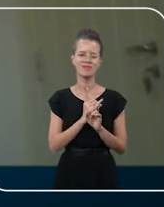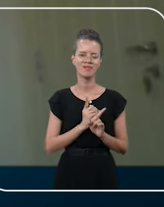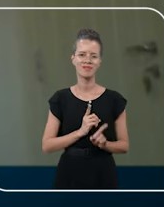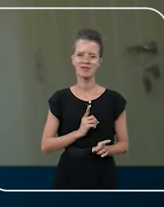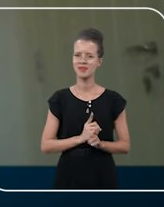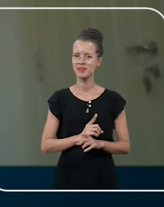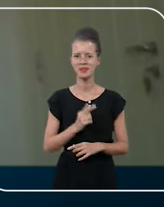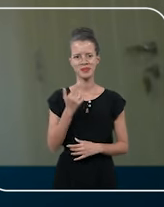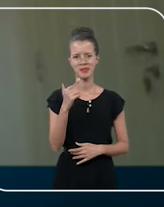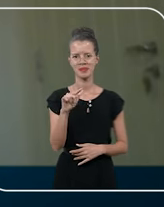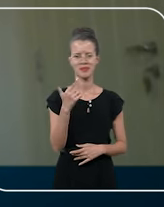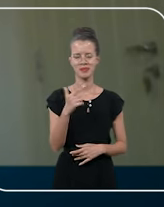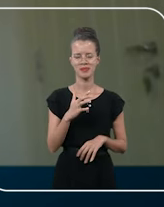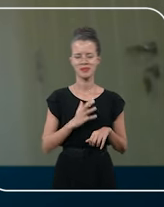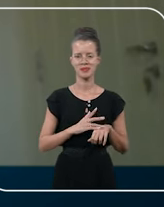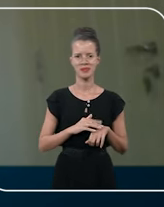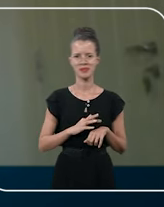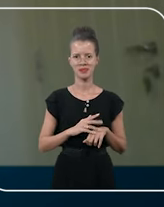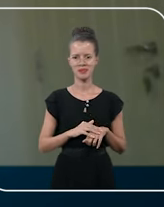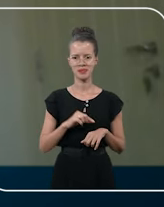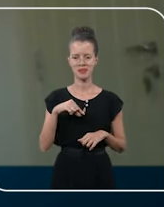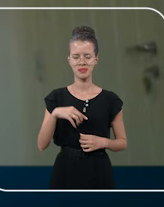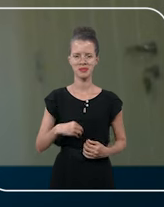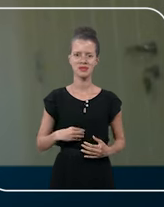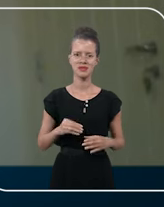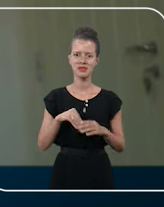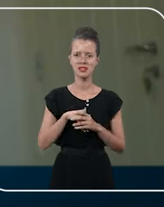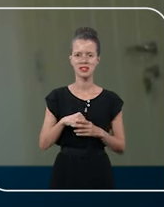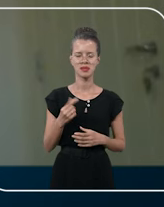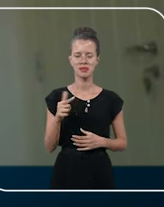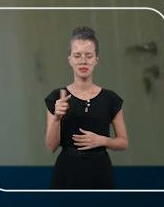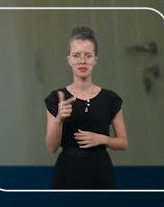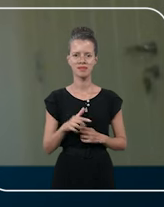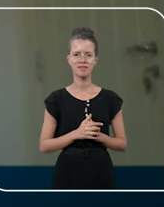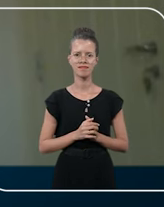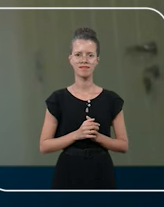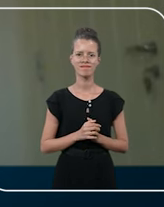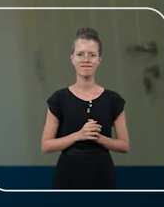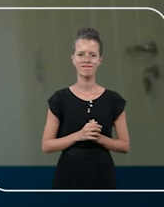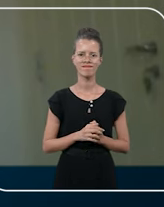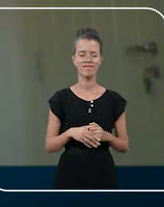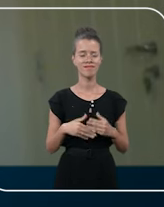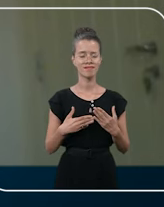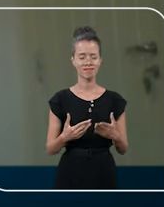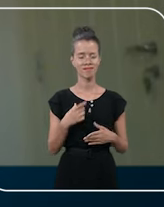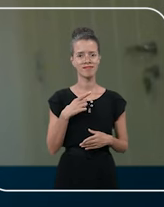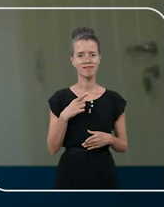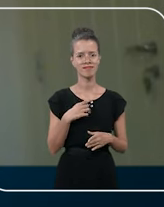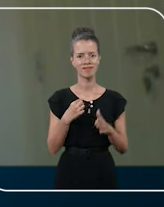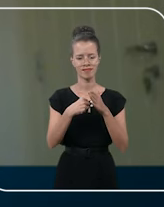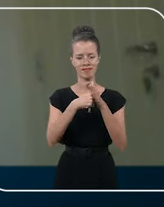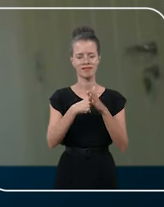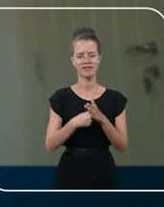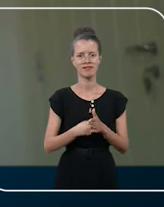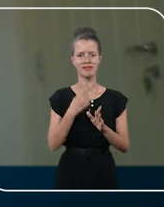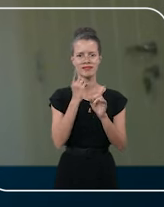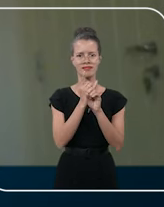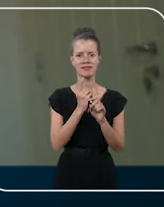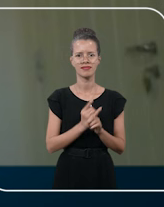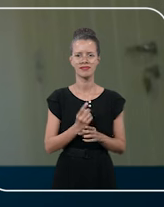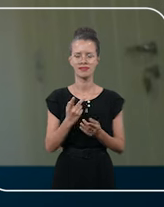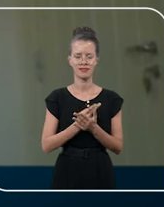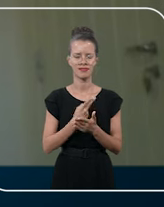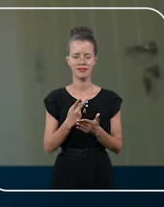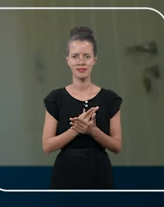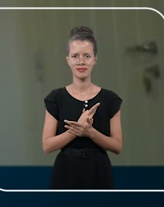mesmo desse feto ter síndrome de Down. Então, teve um erro de diagnóstico. Porém, como